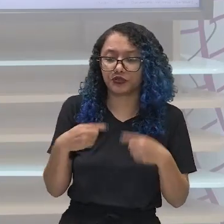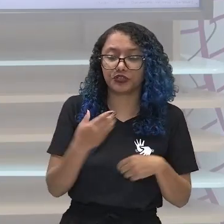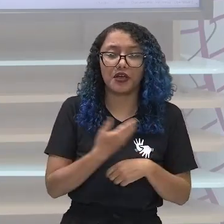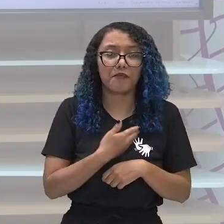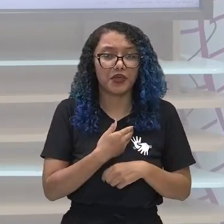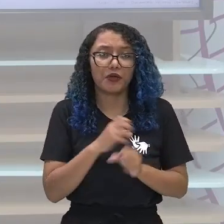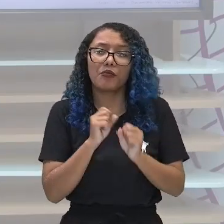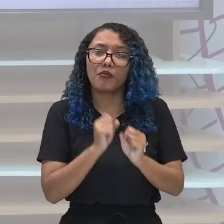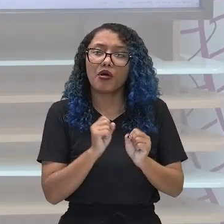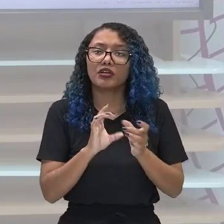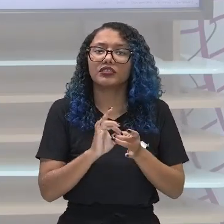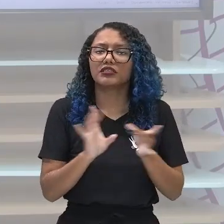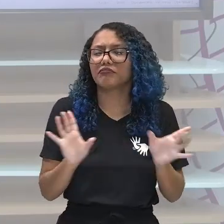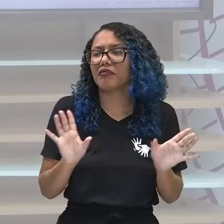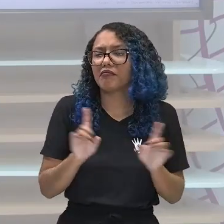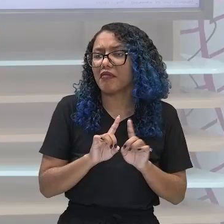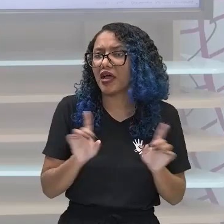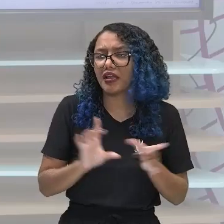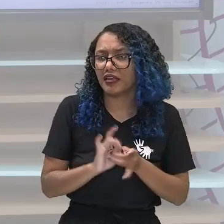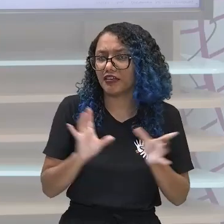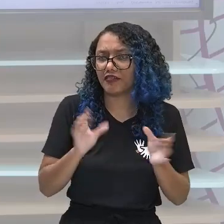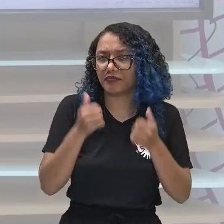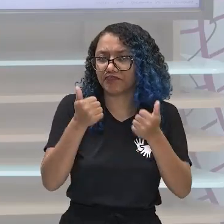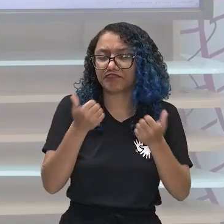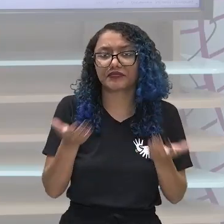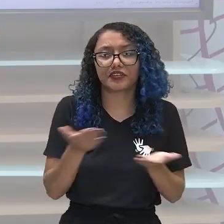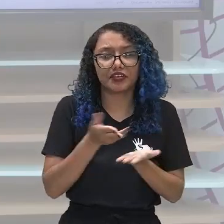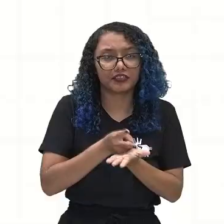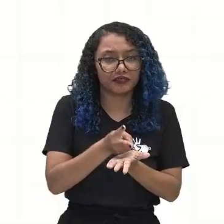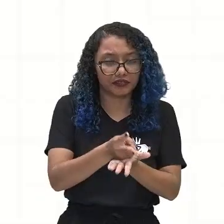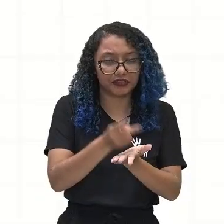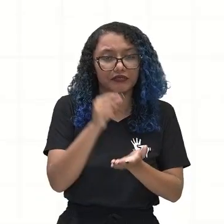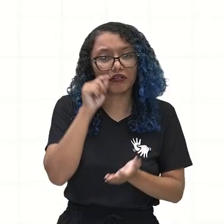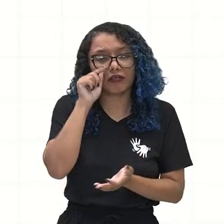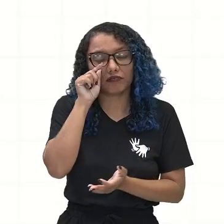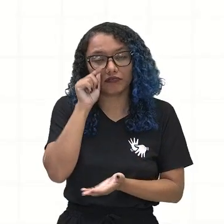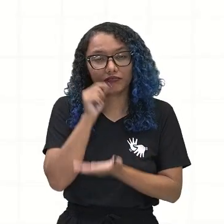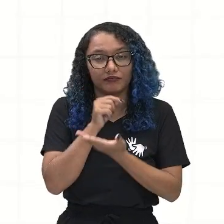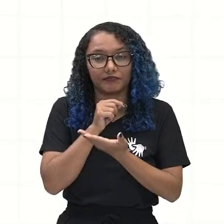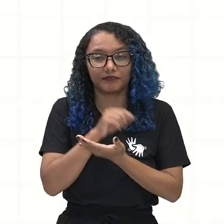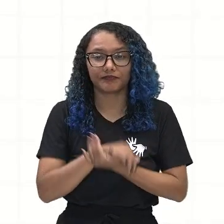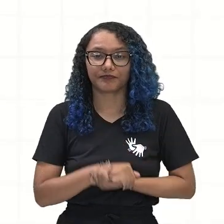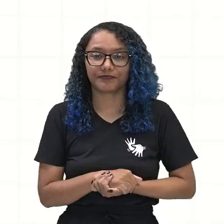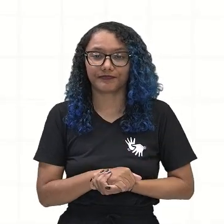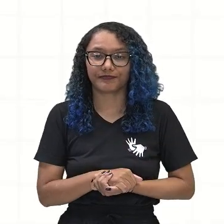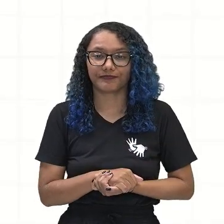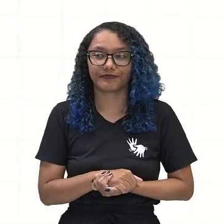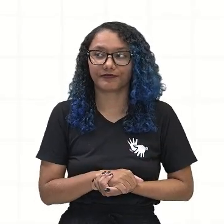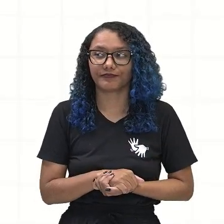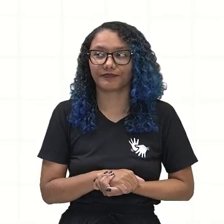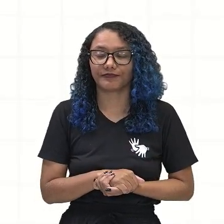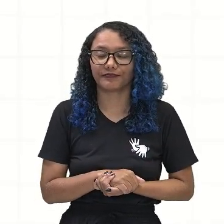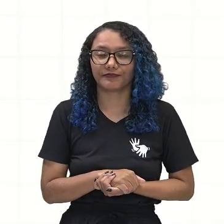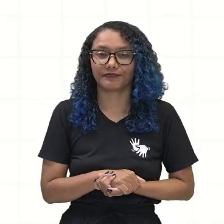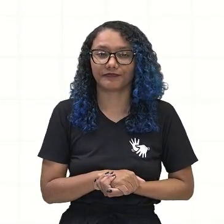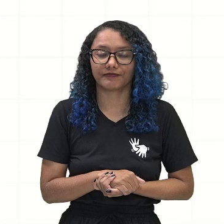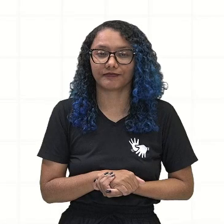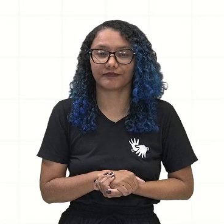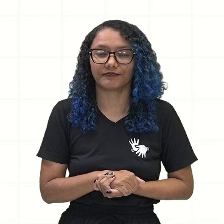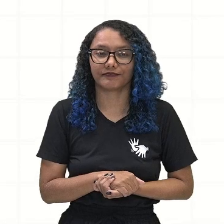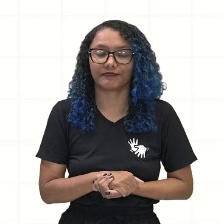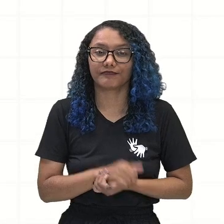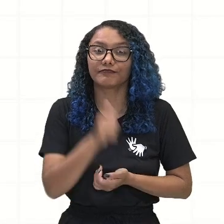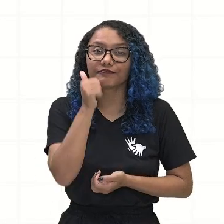mas lembrando que você é livre. Beleza? Então vamos continuar aqui, me segue. Olha só, então vamos ver, ó, as